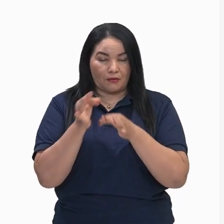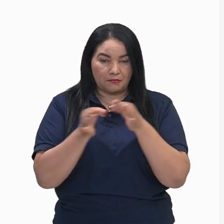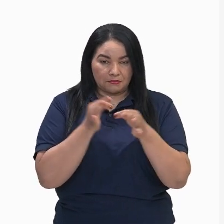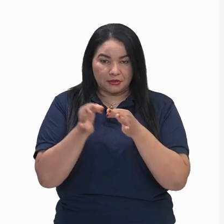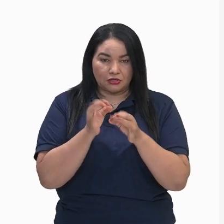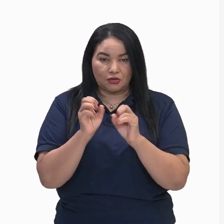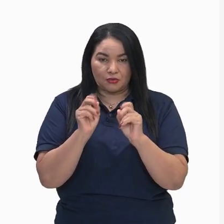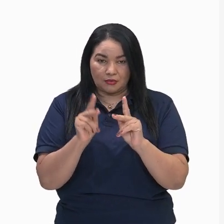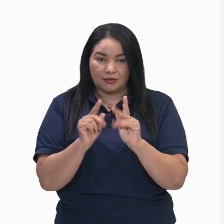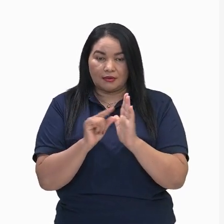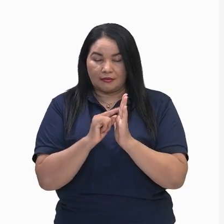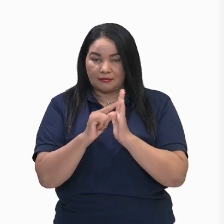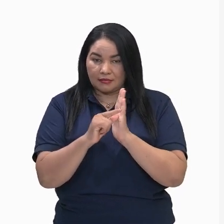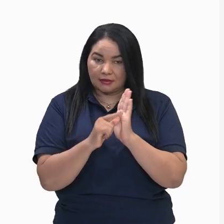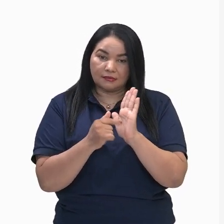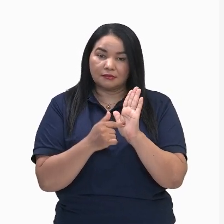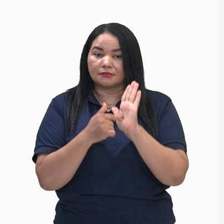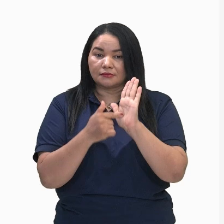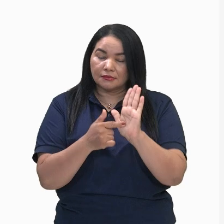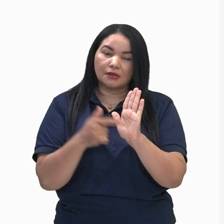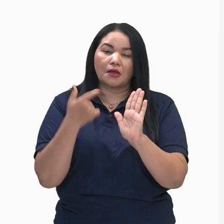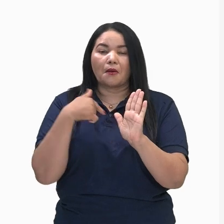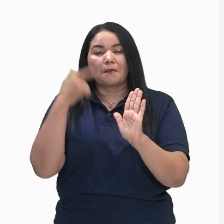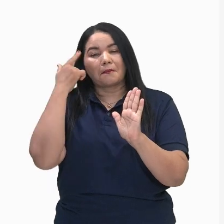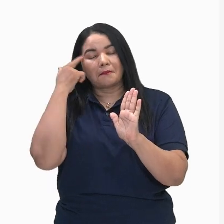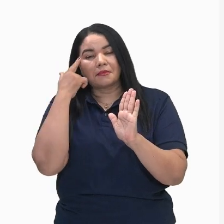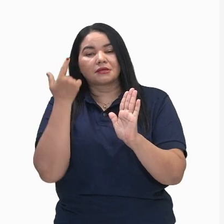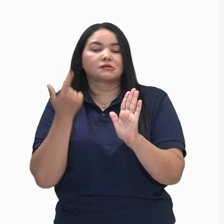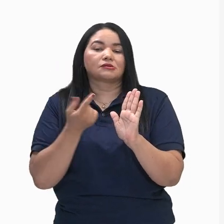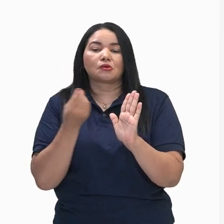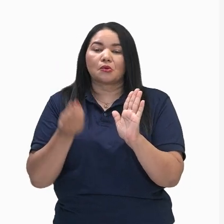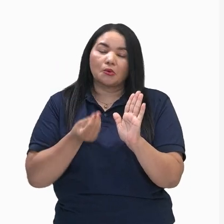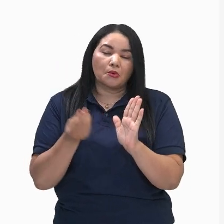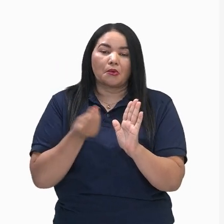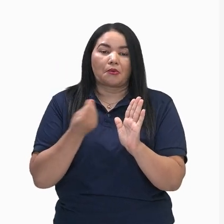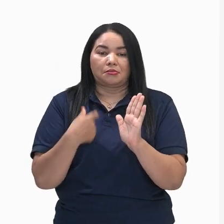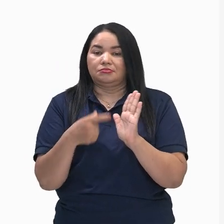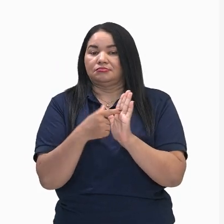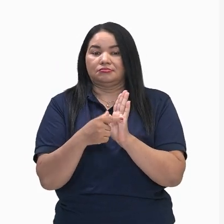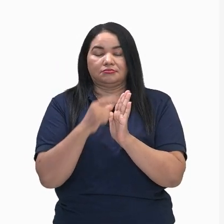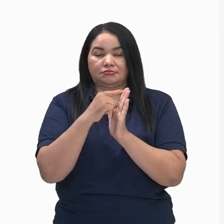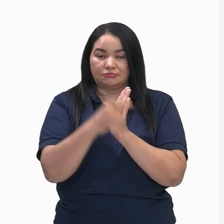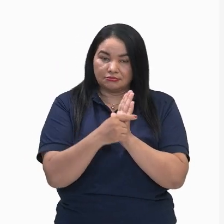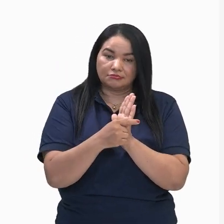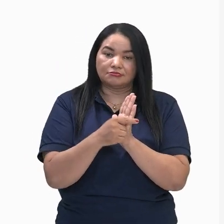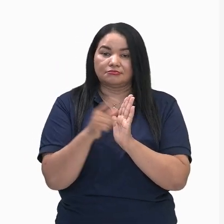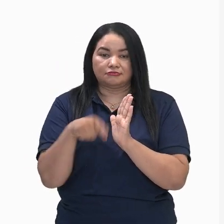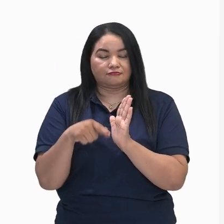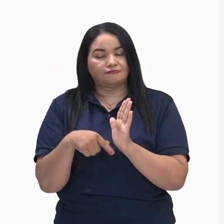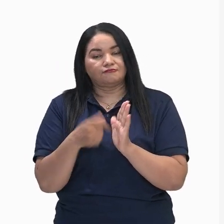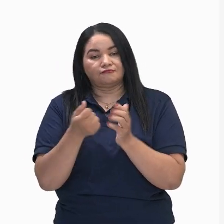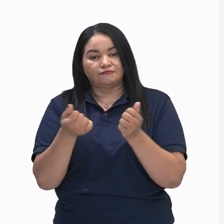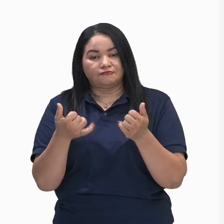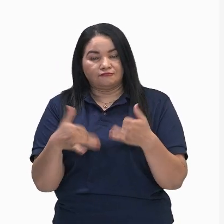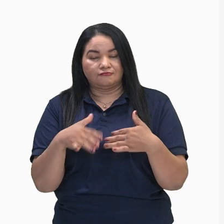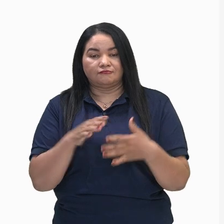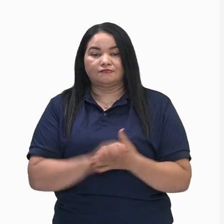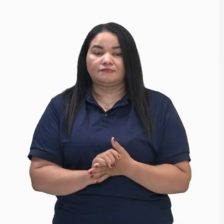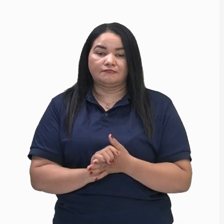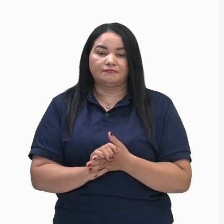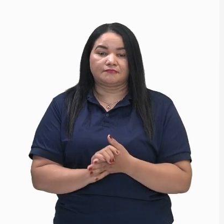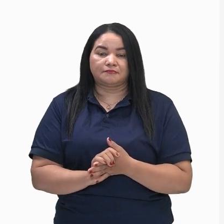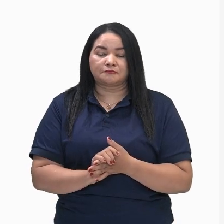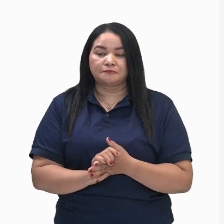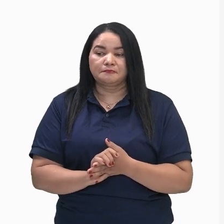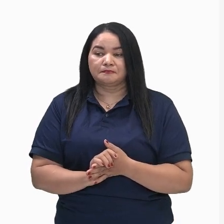ser discutido, eu penso assim, e a minha tese é essa, né? A minha tese é aquilo que eu estou